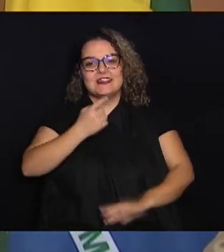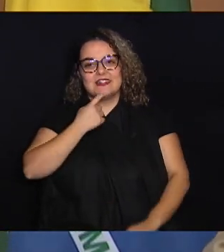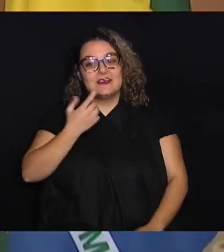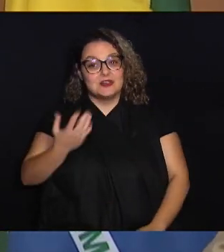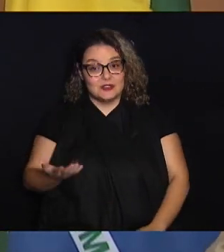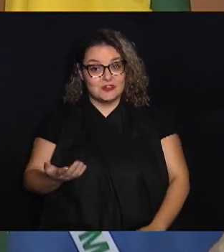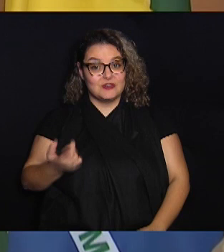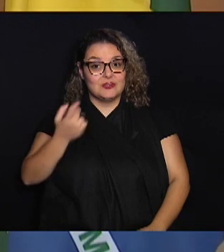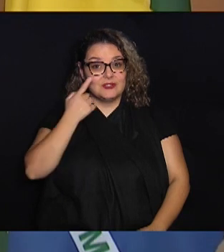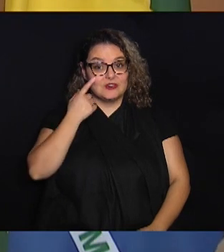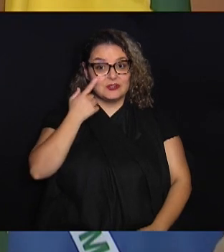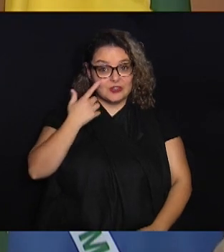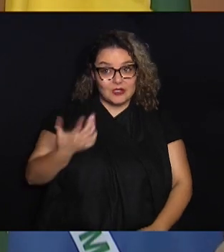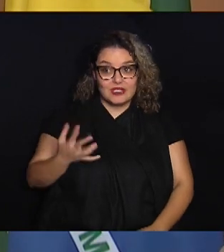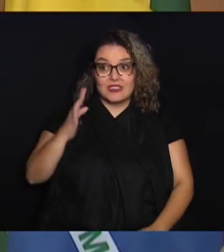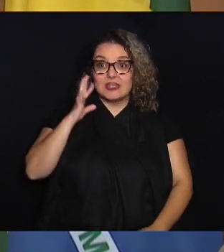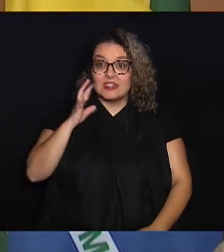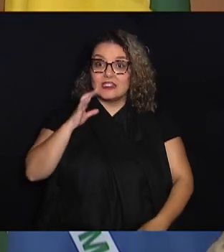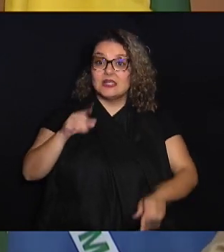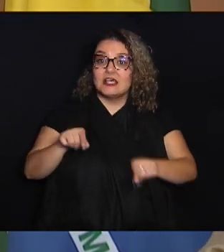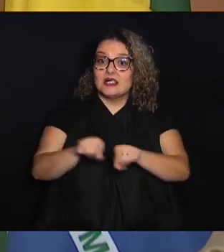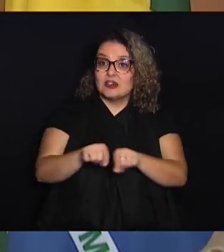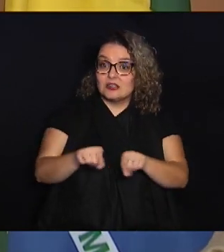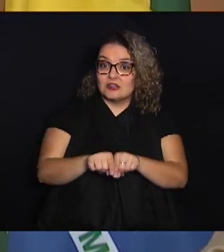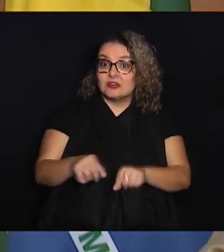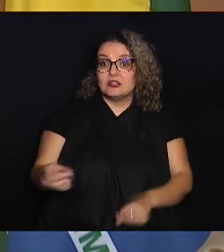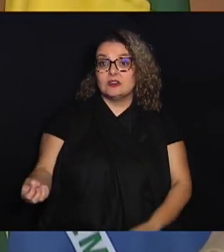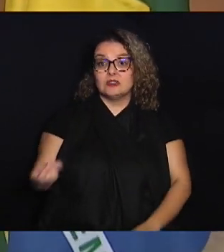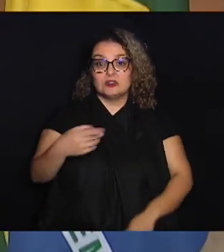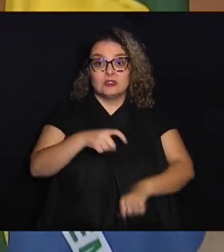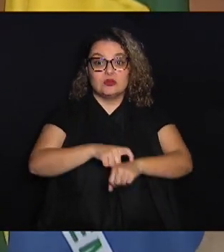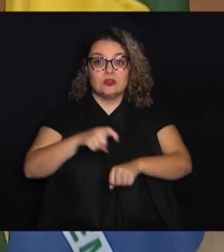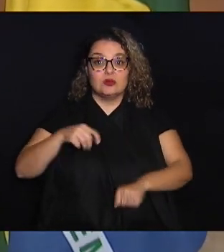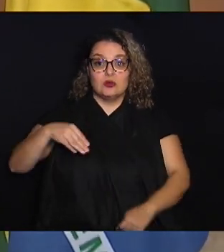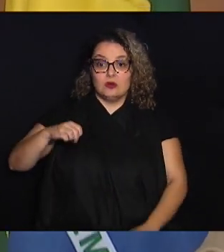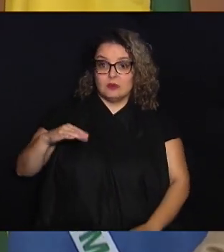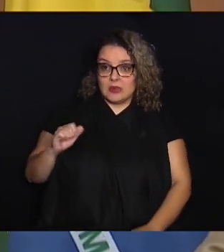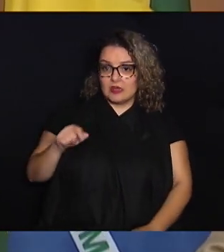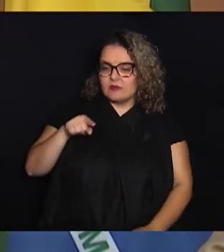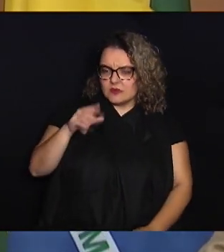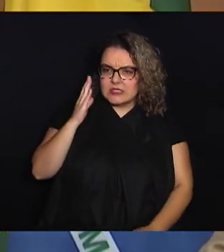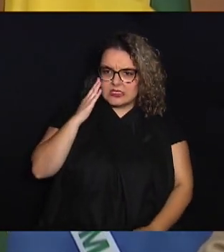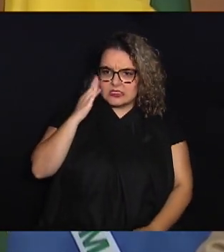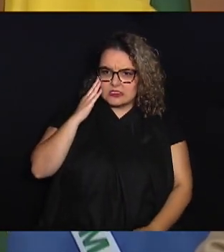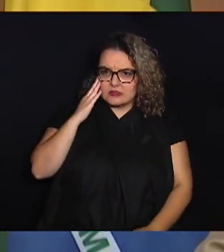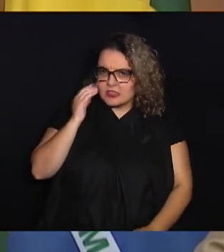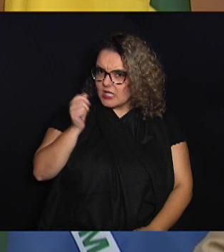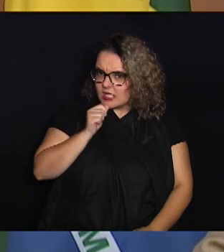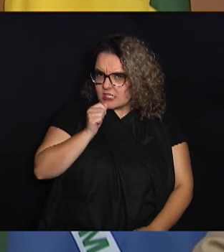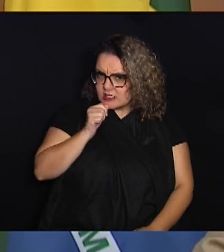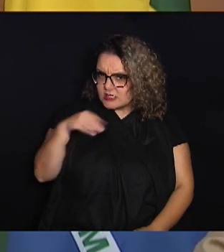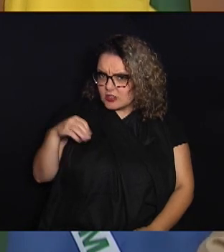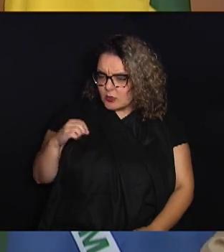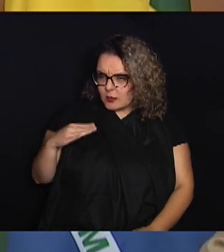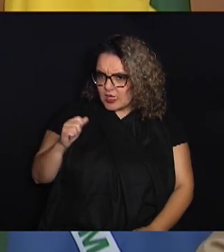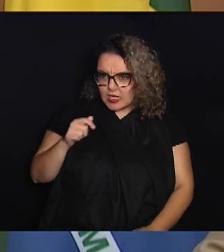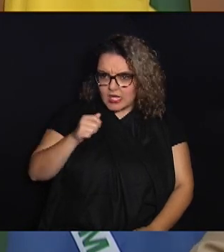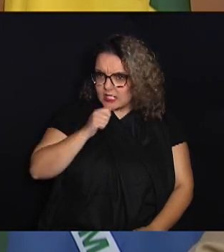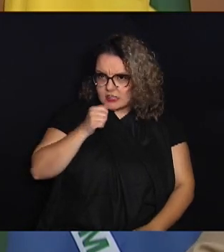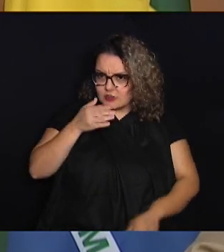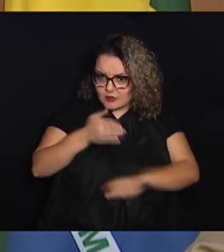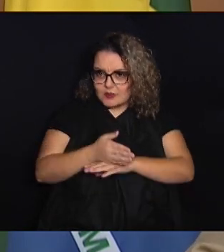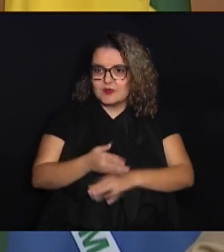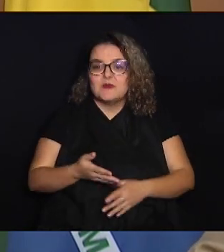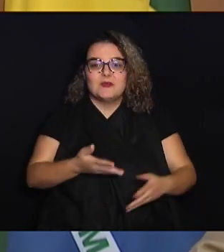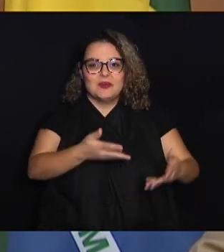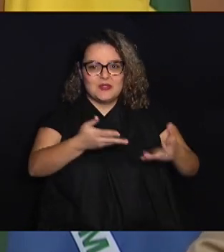E olha só, gente, que legal também a nova fase do Meca. Você sabe o que é o Meca? Ainda não sabe? Não acessou ainda? Vou te